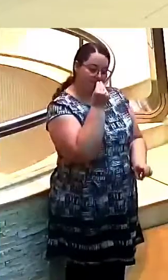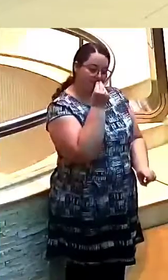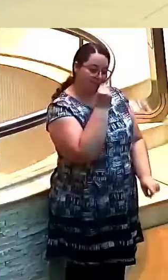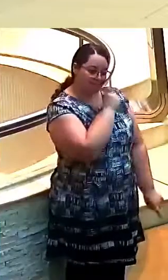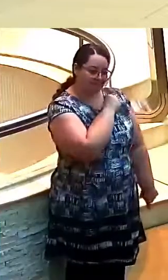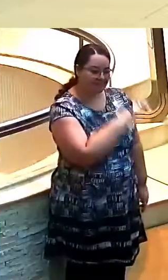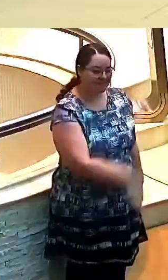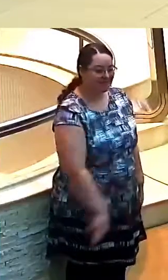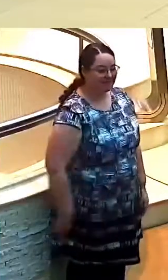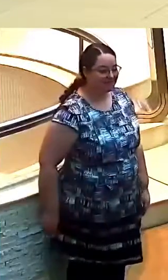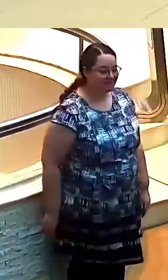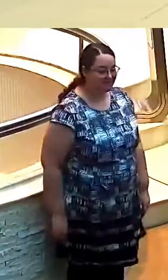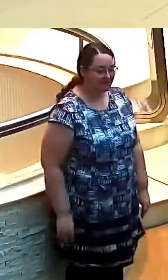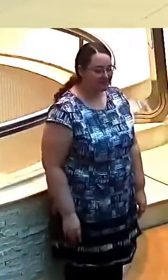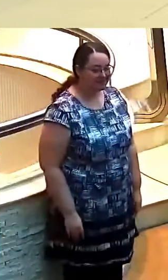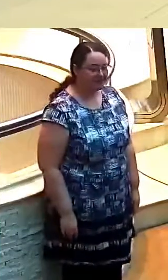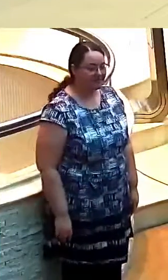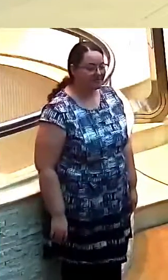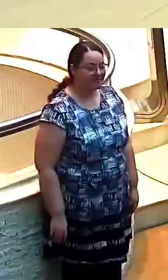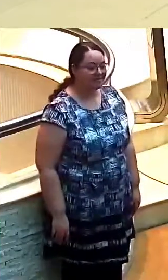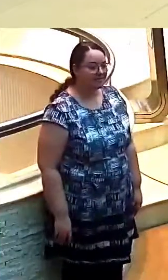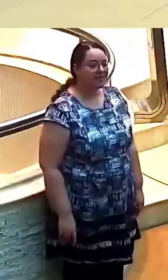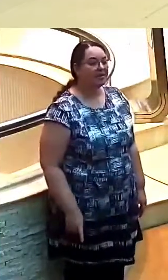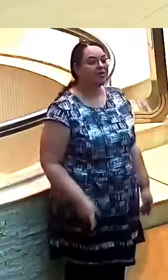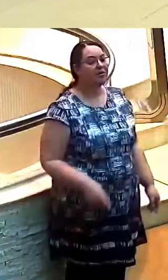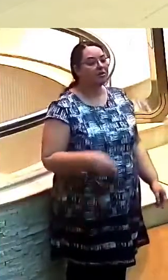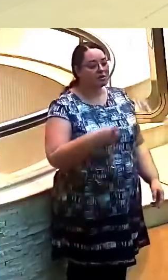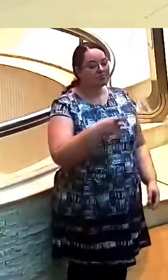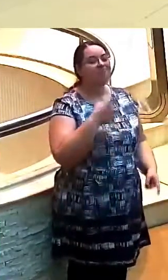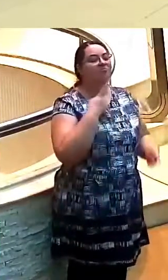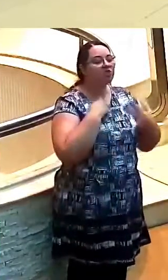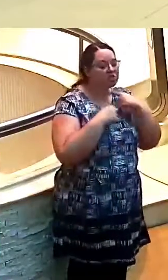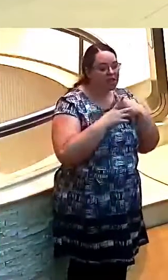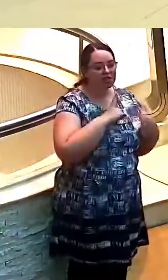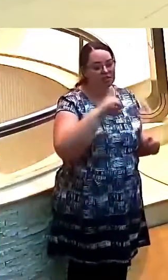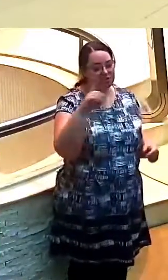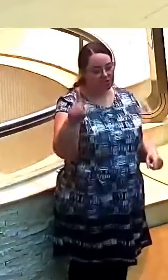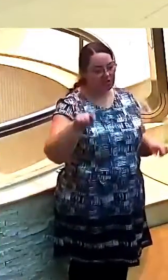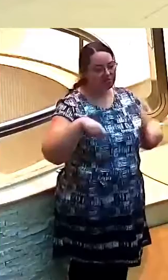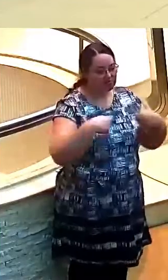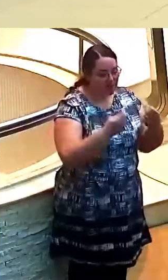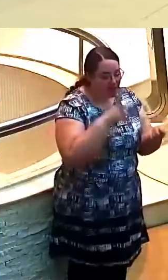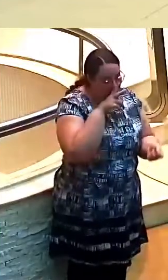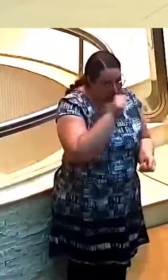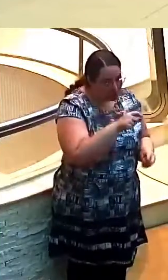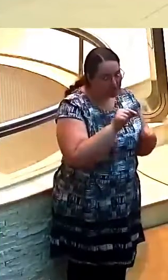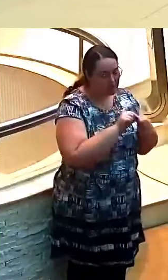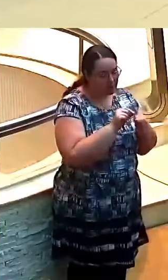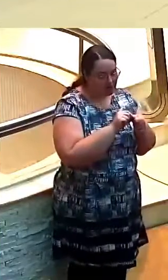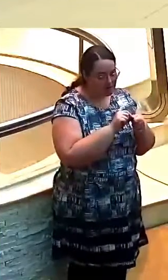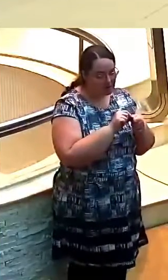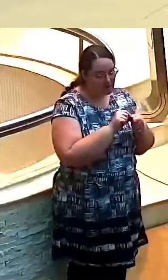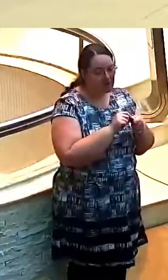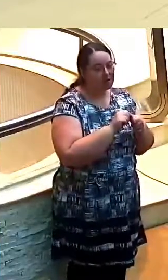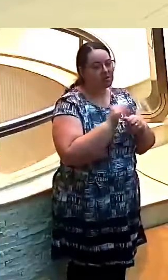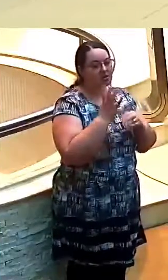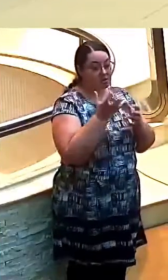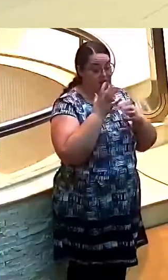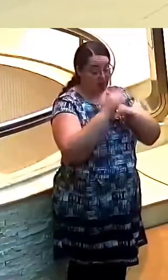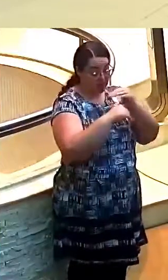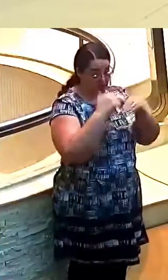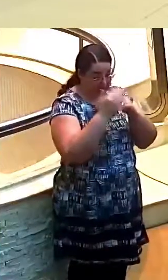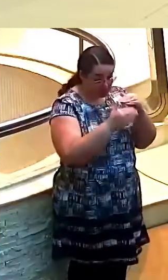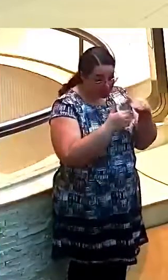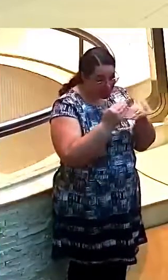quanto o realizar, segundo a sua boa vontade, agora, se você deseja, crescer, em